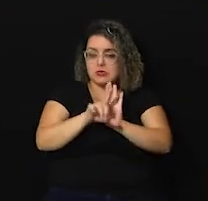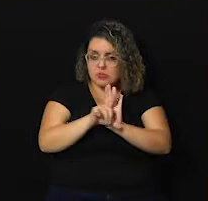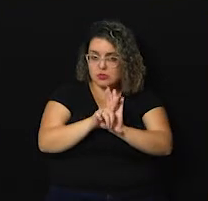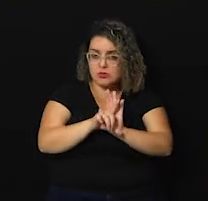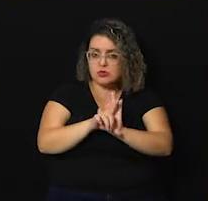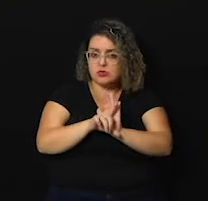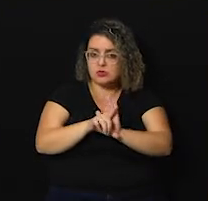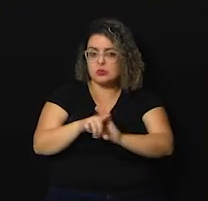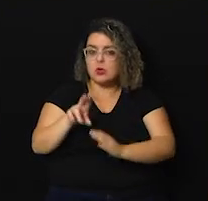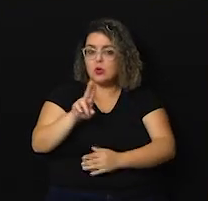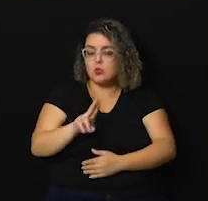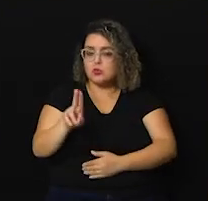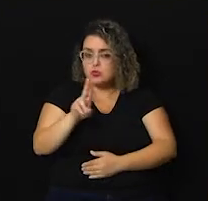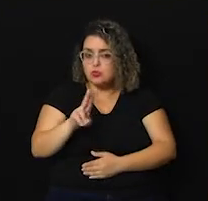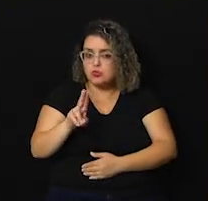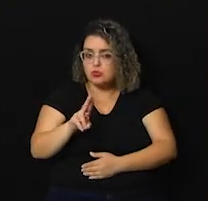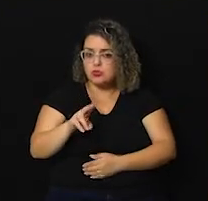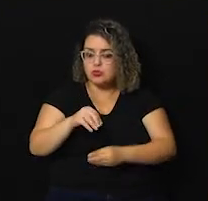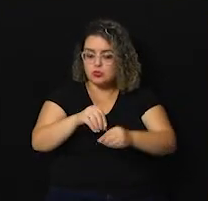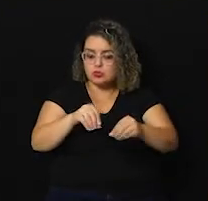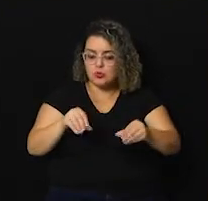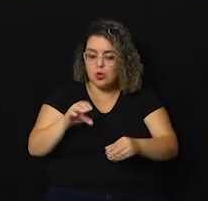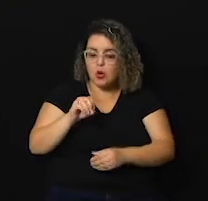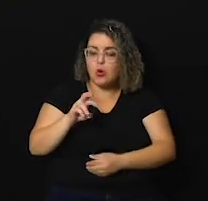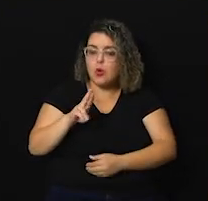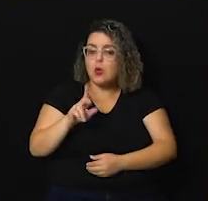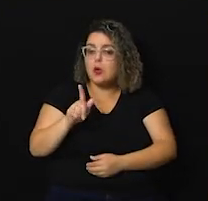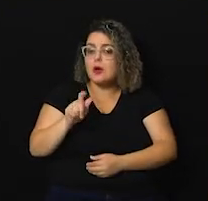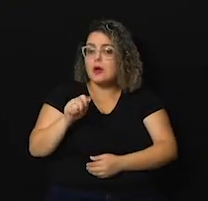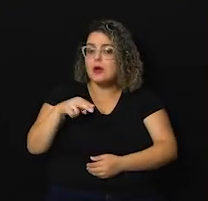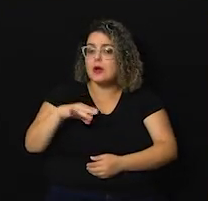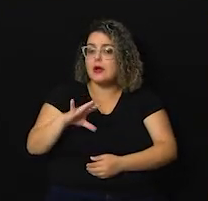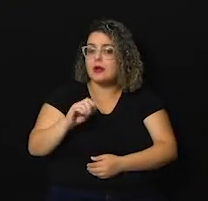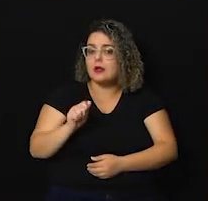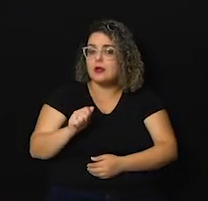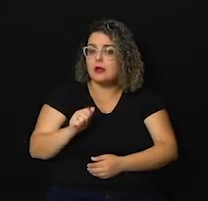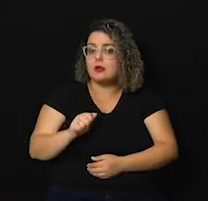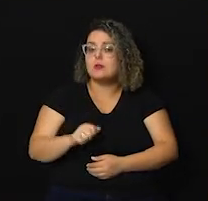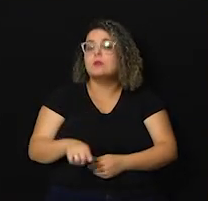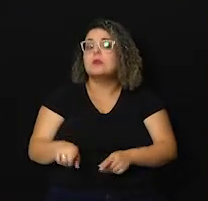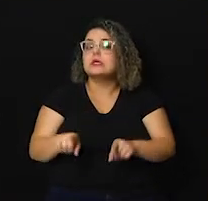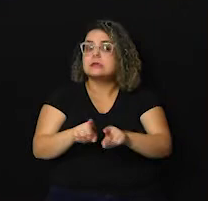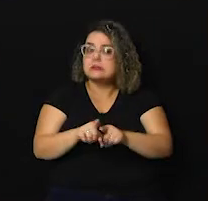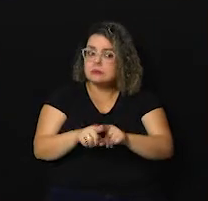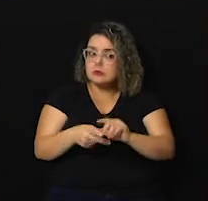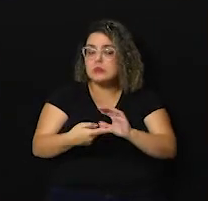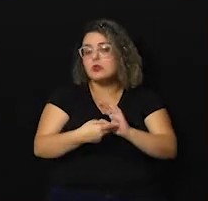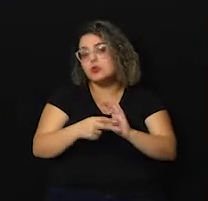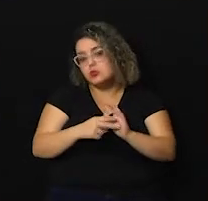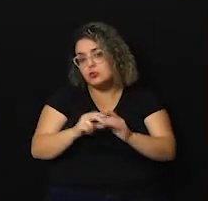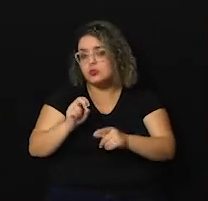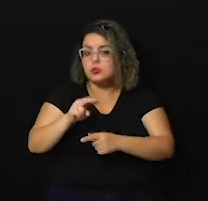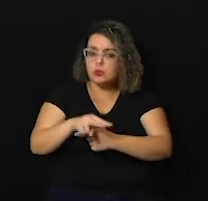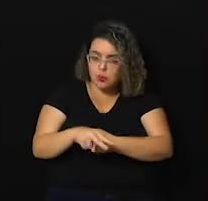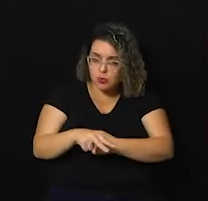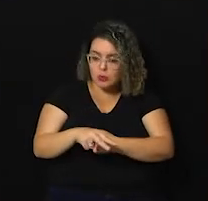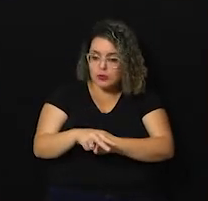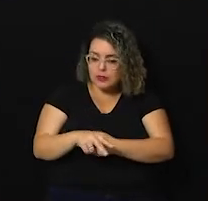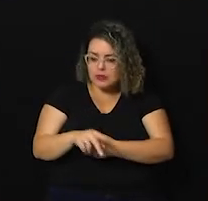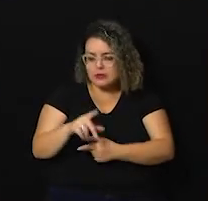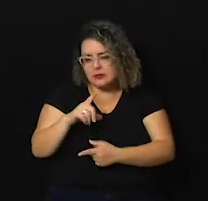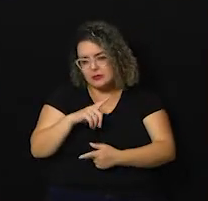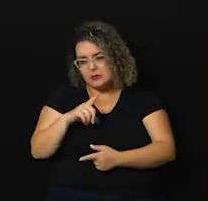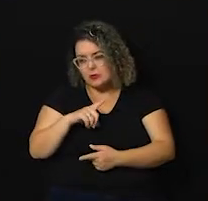legislação, eles são utilizados na agricultura orgânica, mas são considerados ainda agrotóxicos. Eles seriam